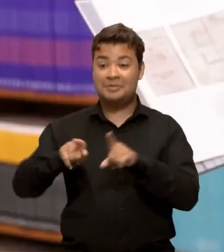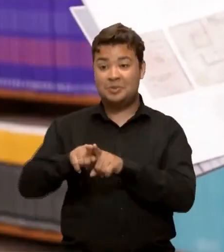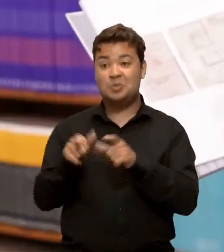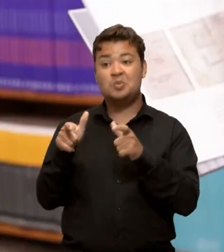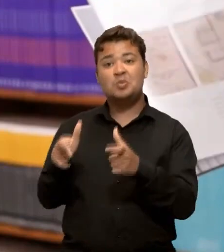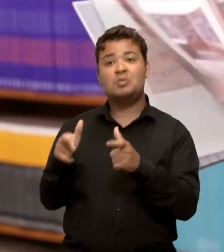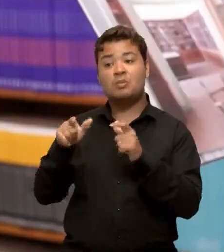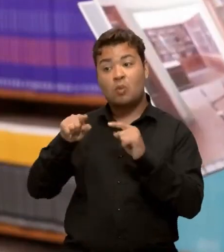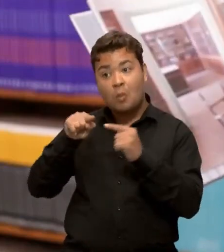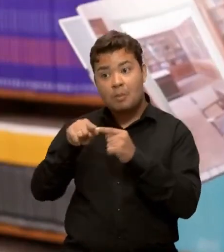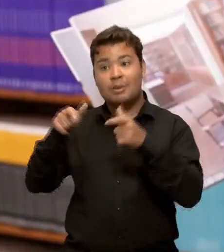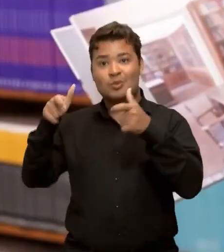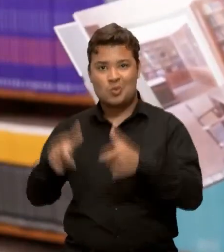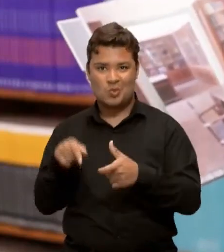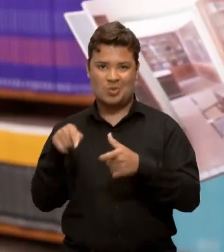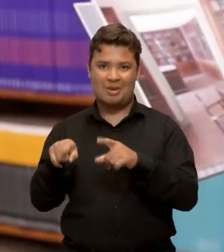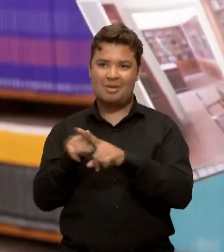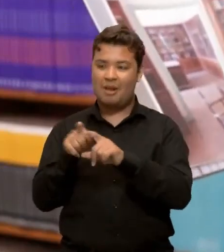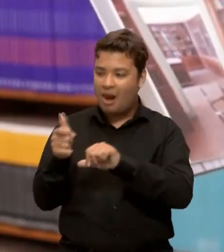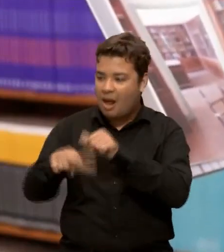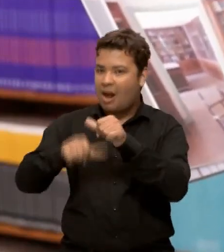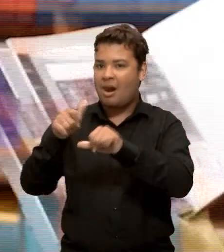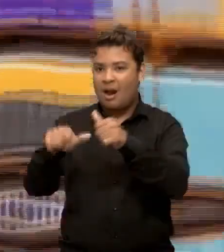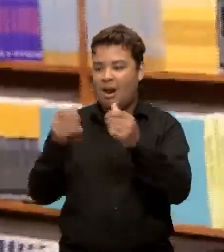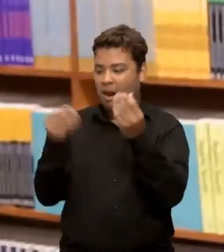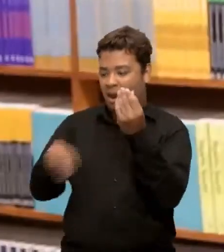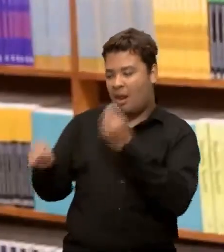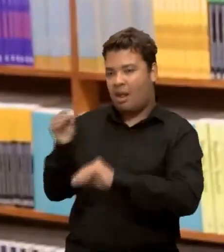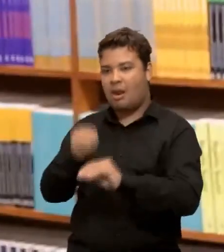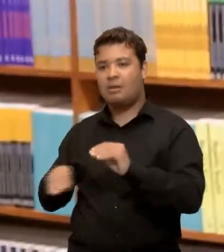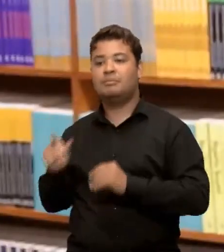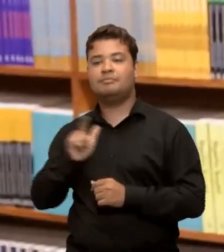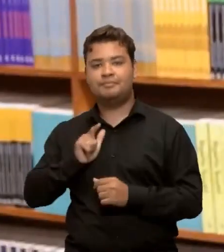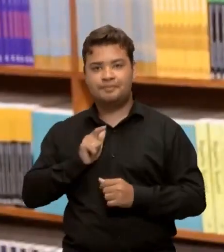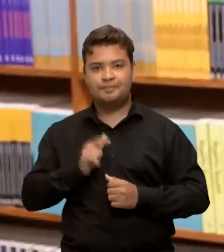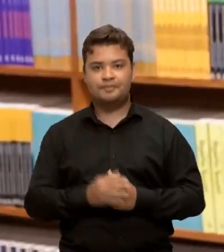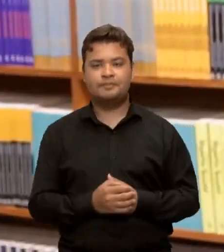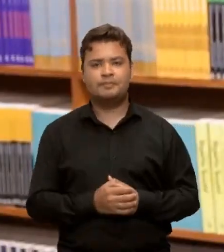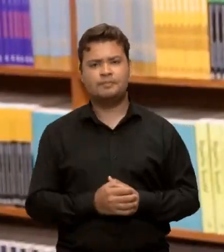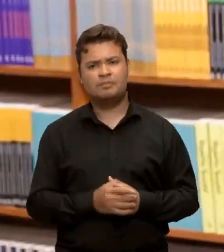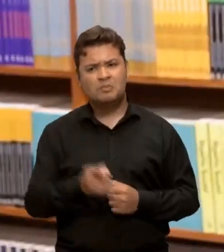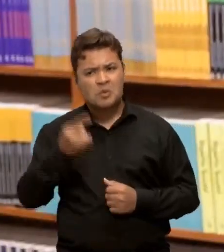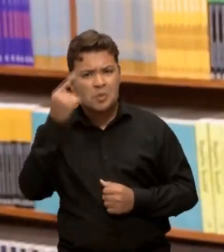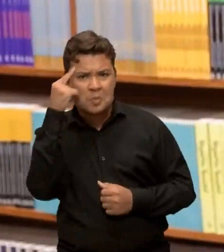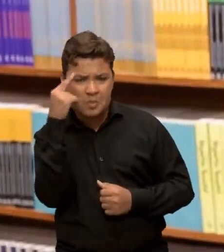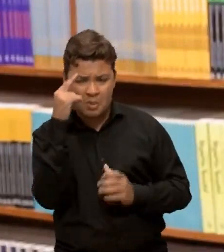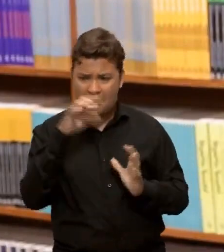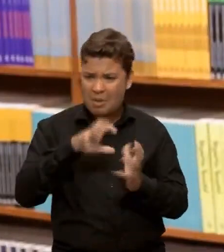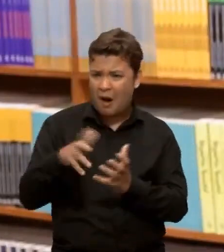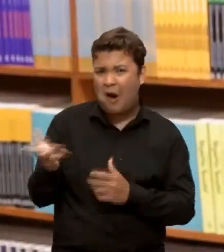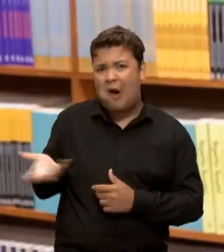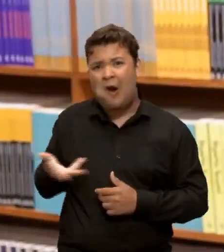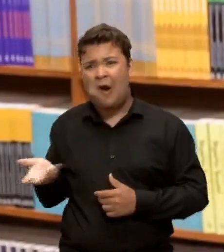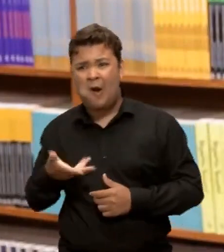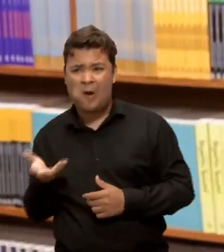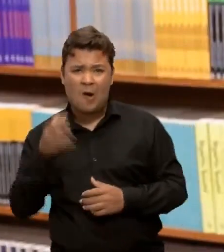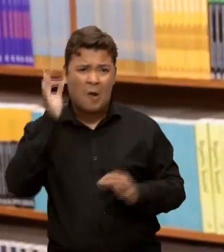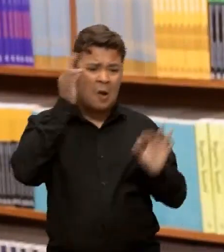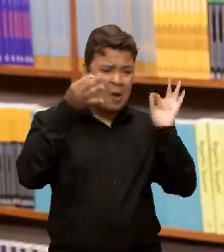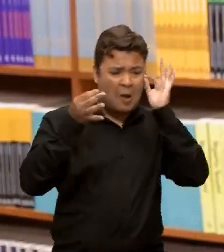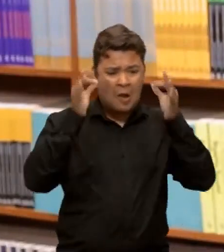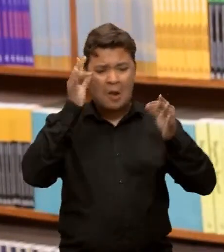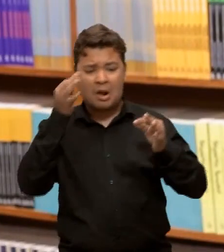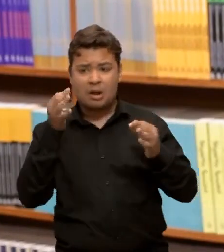das modificações introduzidas. Você acha que o mundo está acelerado demais, até mesmo nos momentos